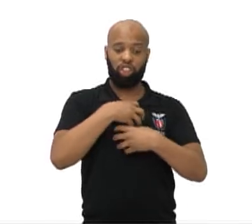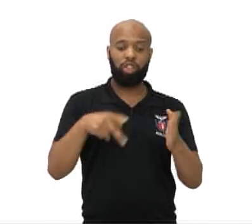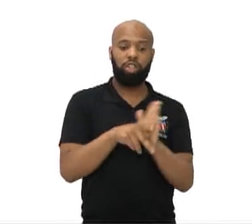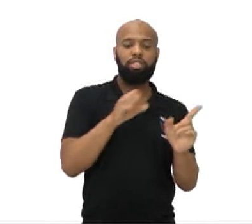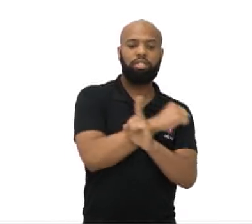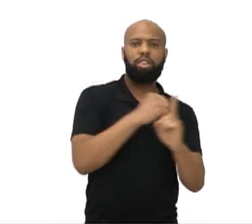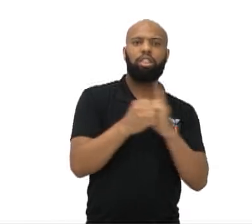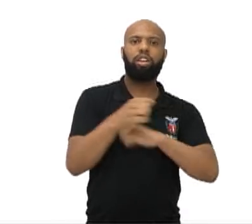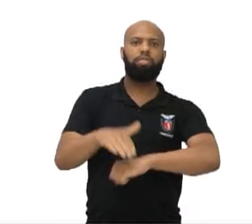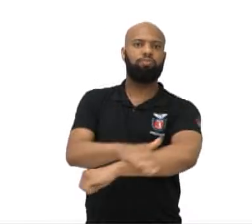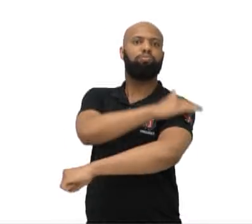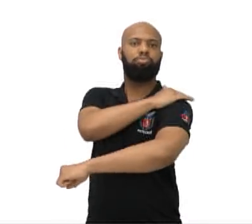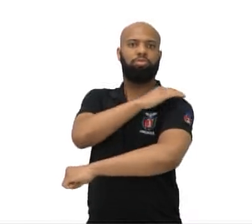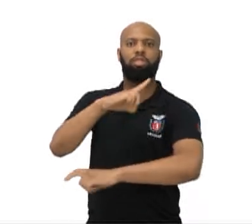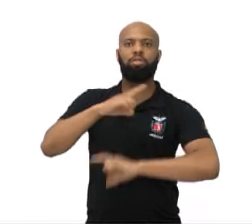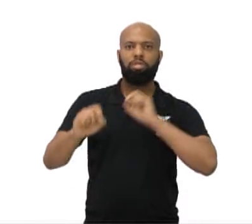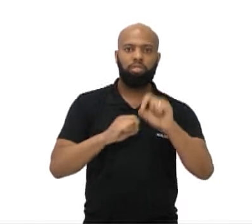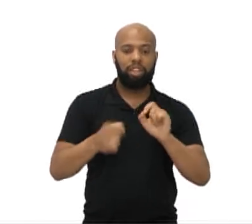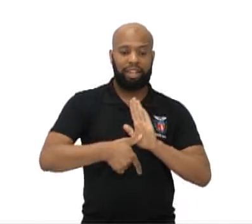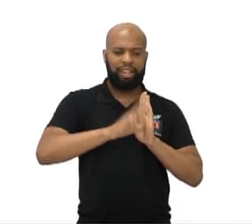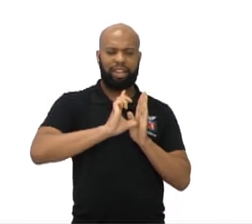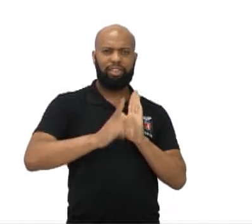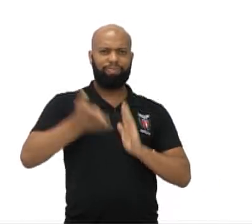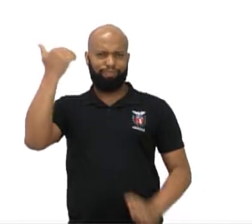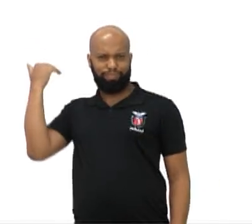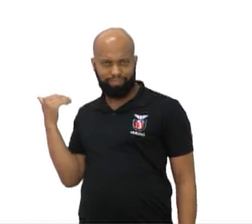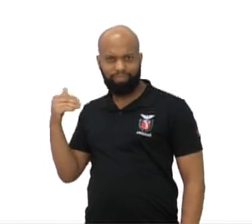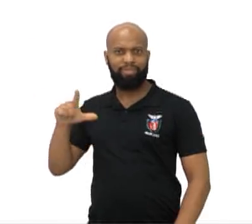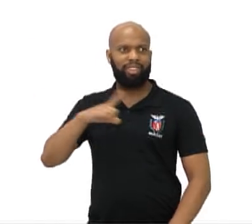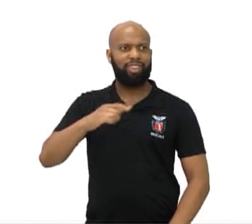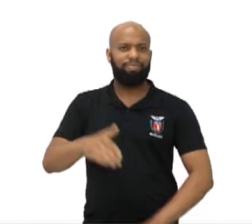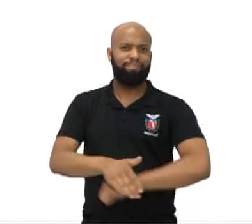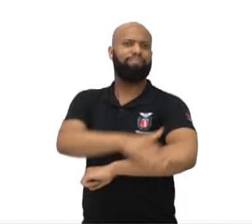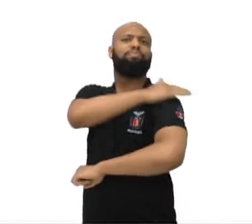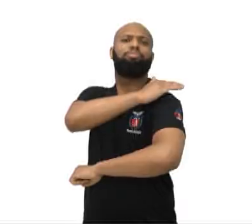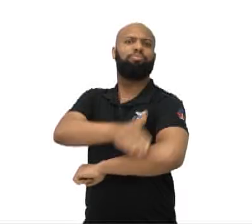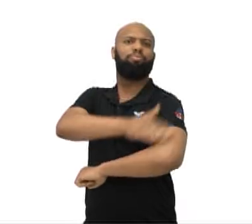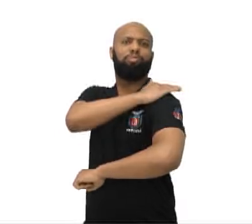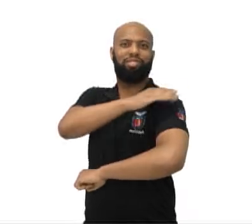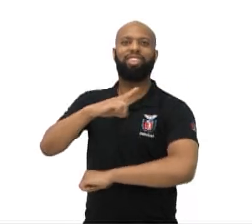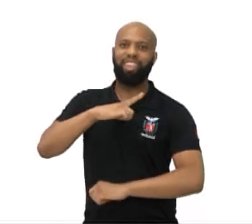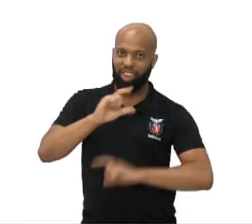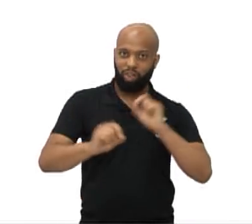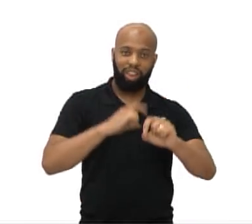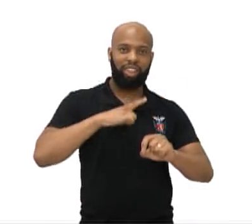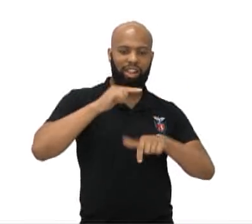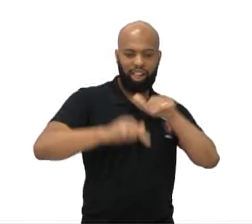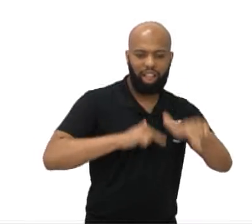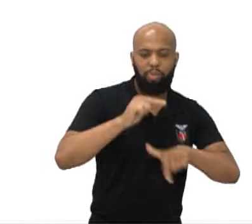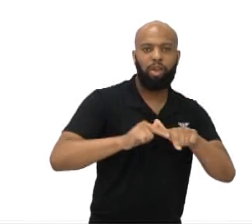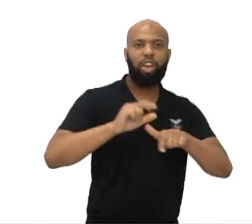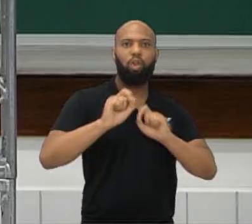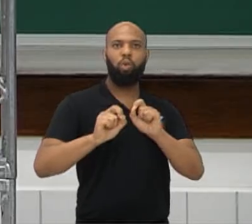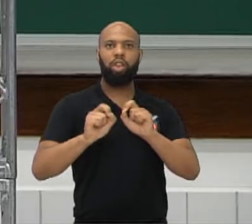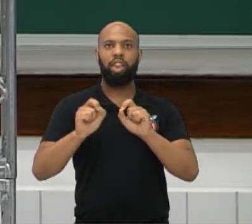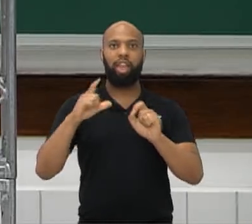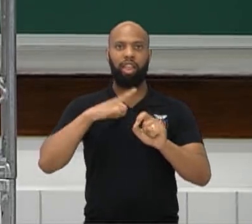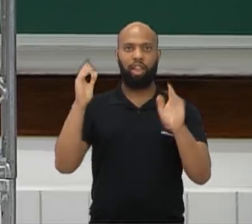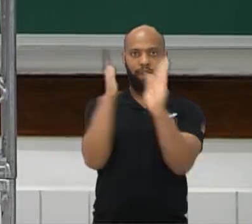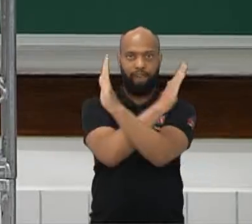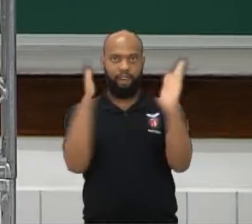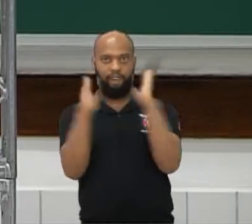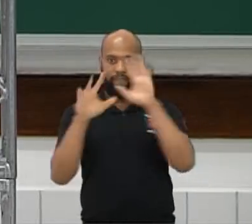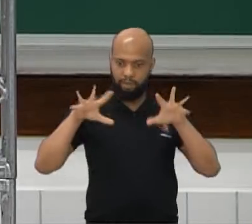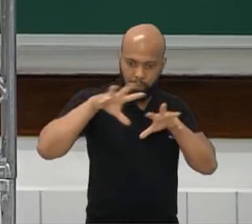da antiguidade, né? Antes da antiguidade até, desculpa, lá da pré-história, onde havia um trabalho comunal,